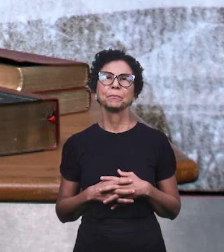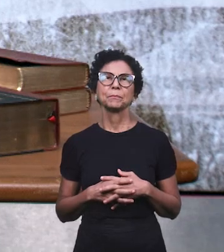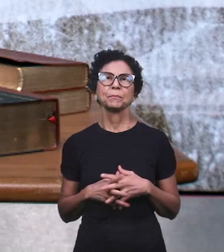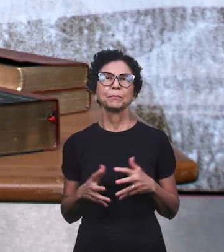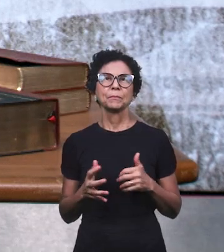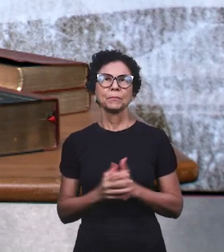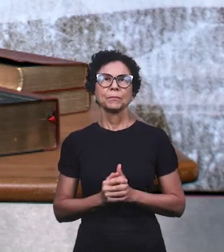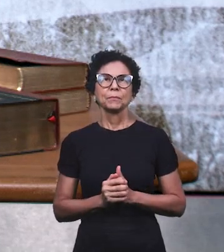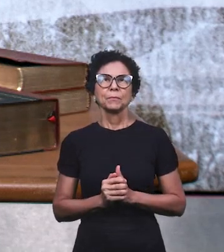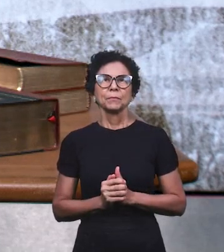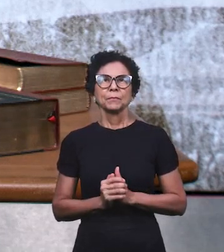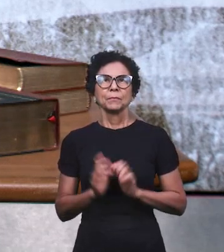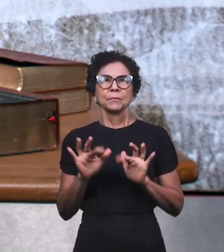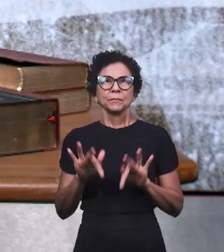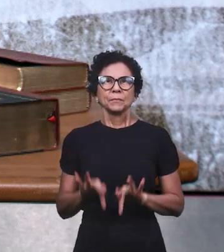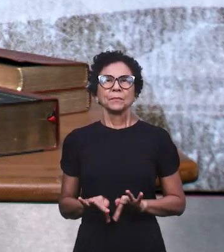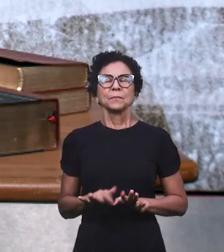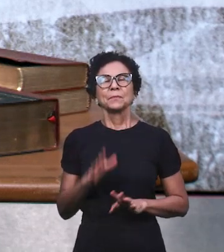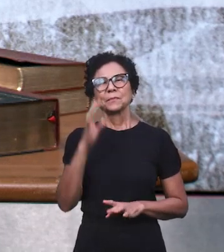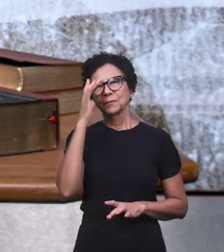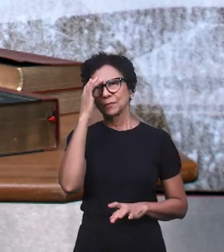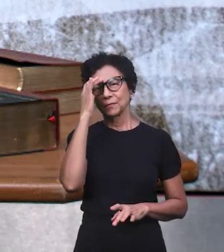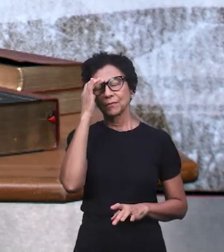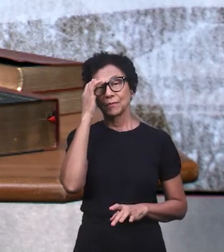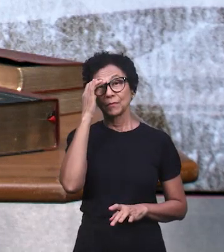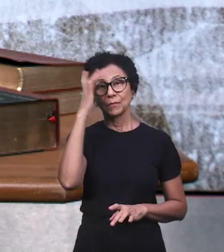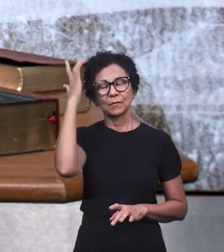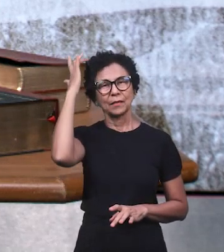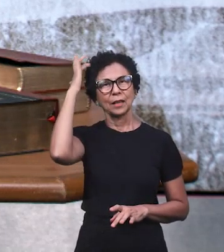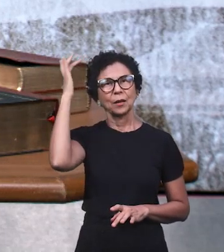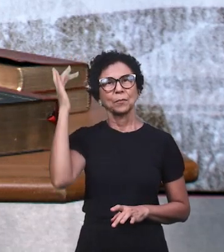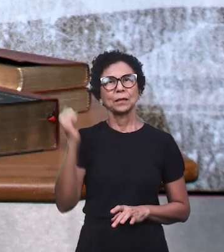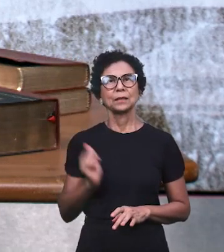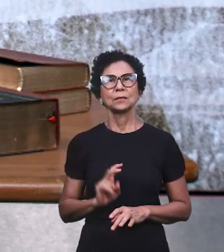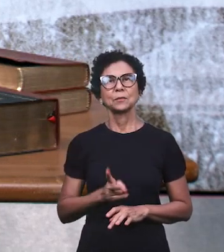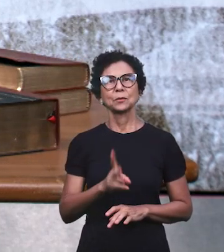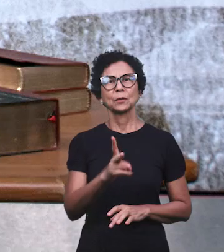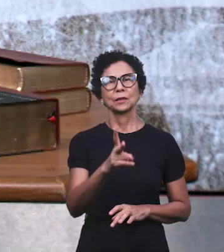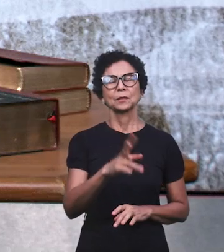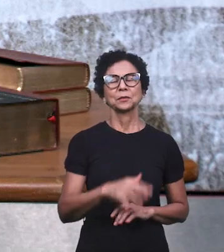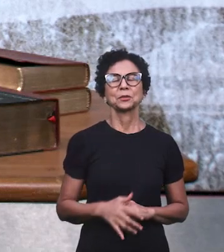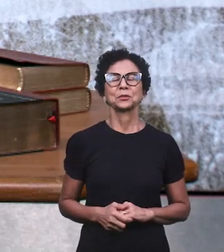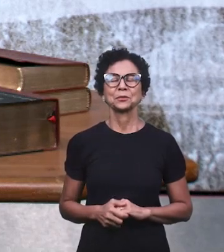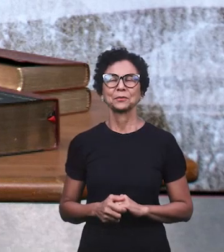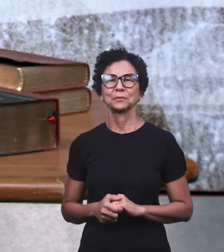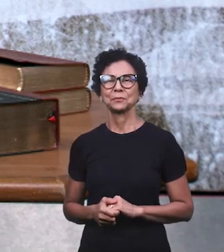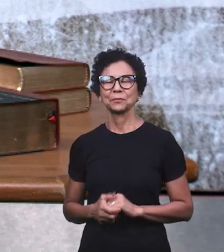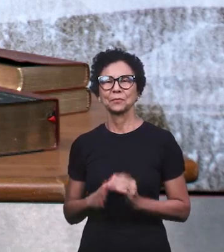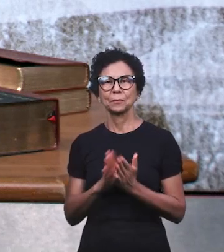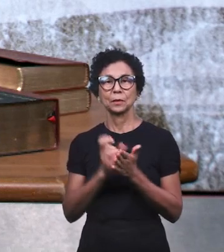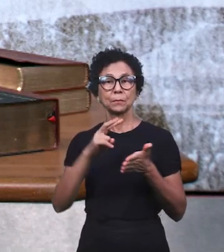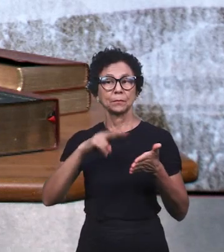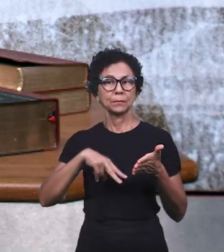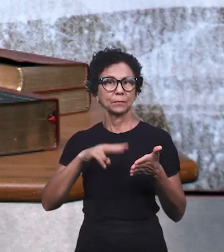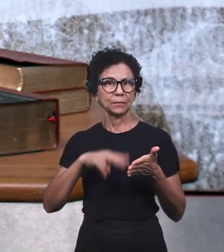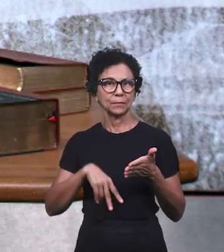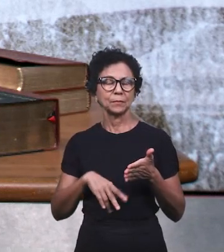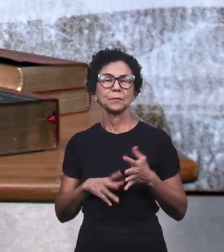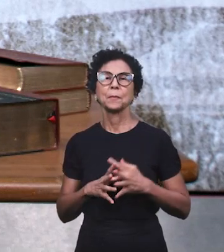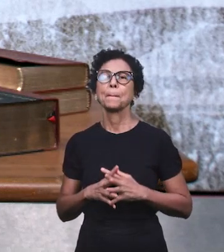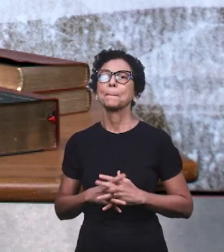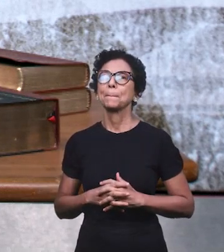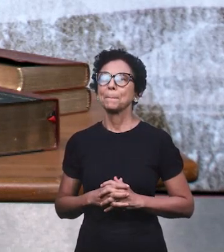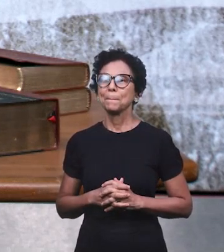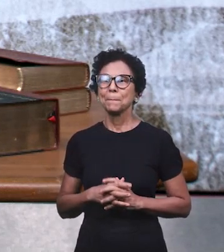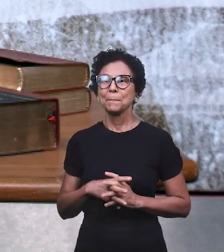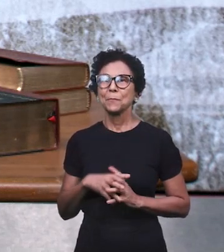Amém? Vamos encerrar nossa leitura por hoje e amanhã nós continuamos lendo a palavra de Deus e vamos saber